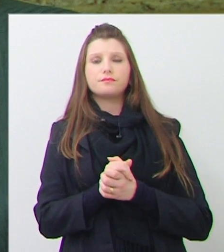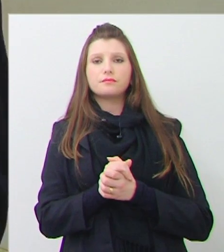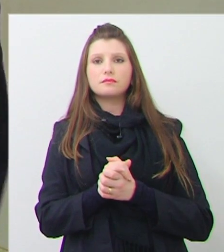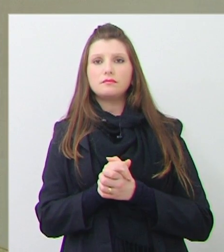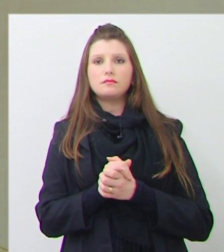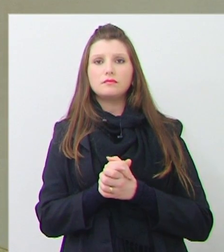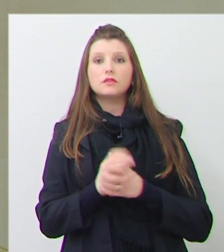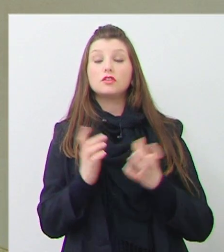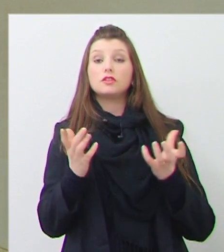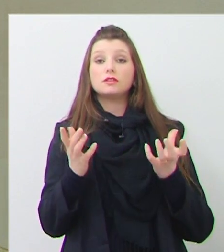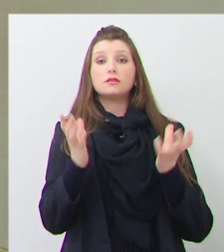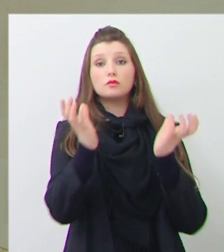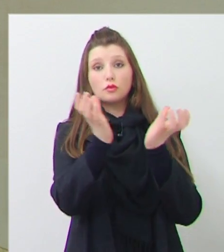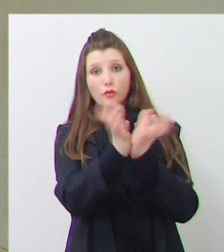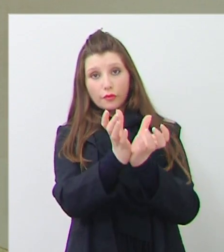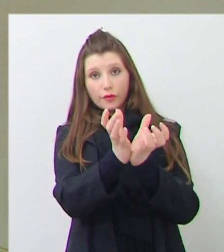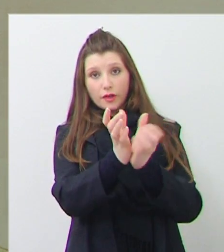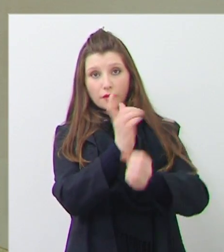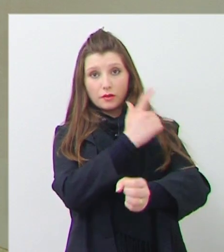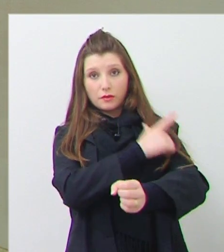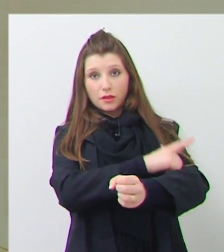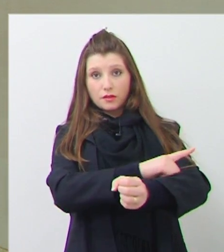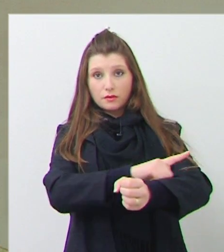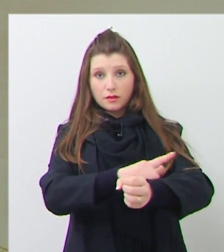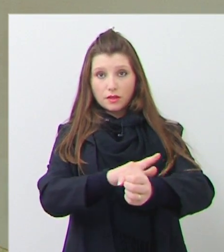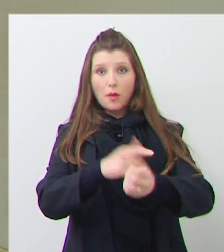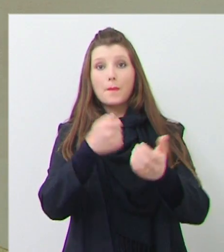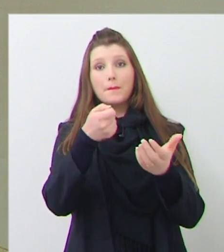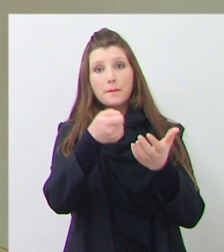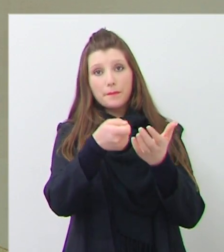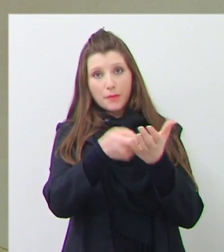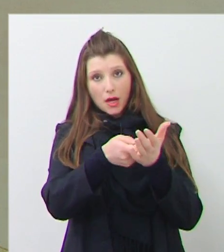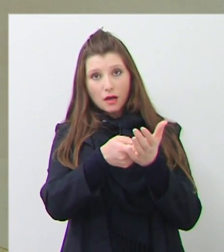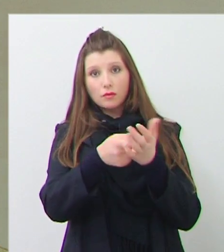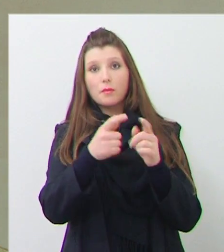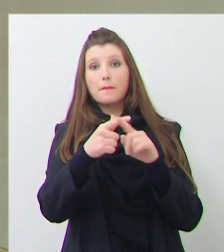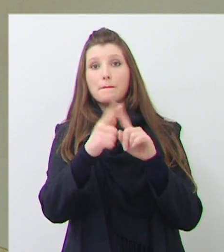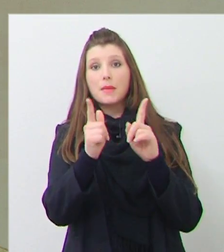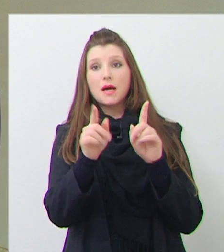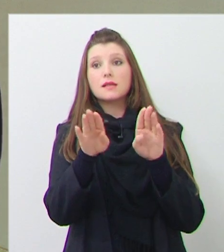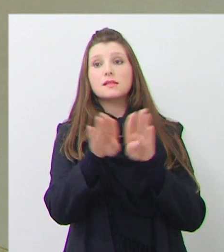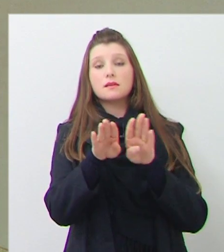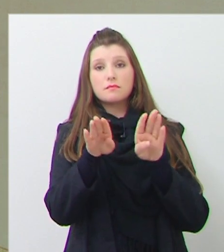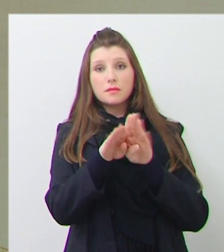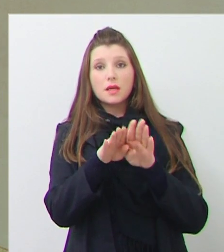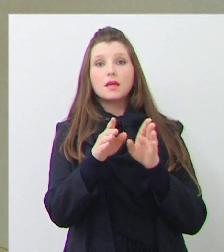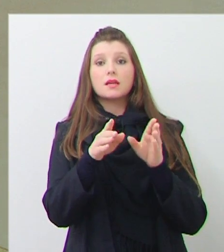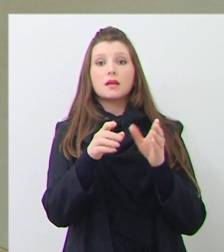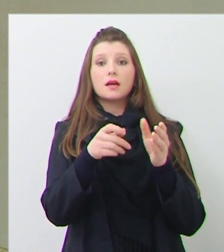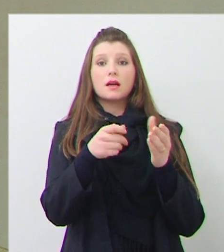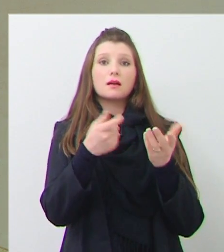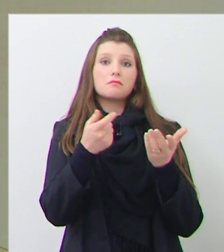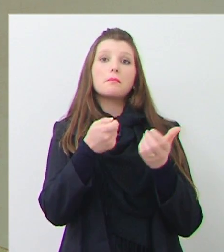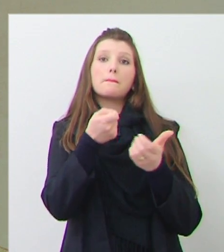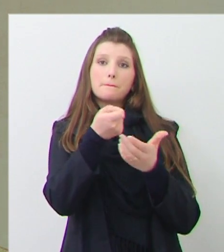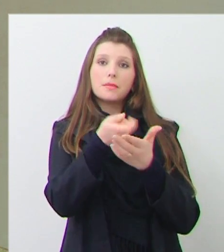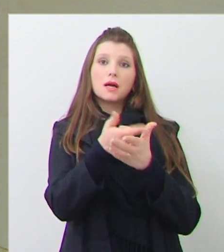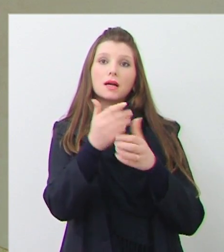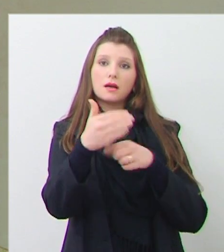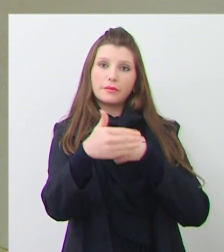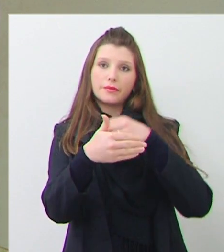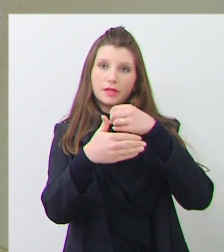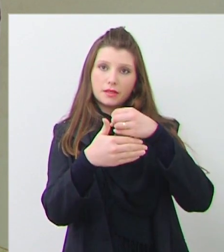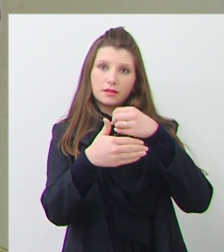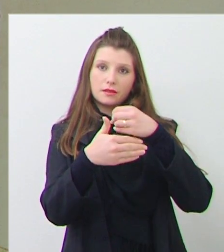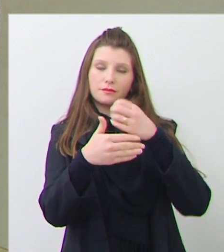o complexo fosse pago, mas também as contas do município que a universidade tem fossem recebidas. Então,